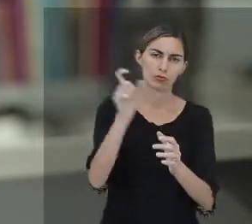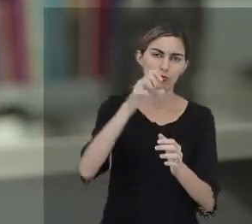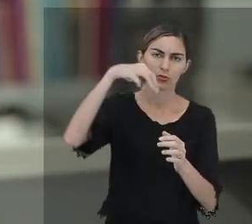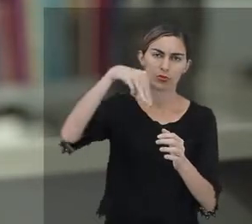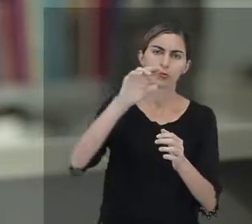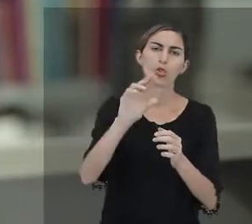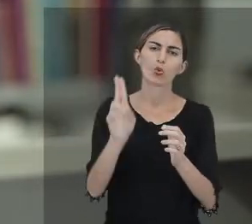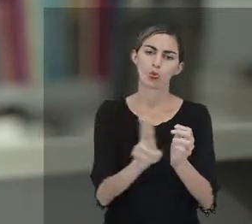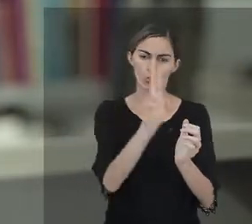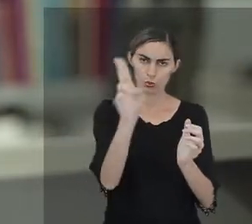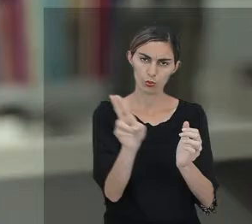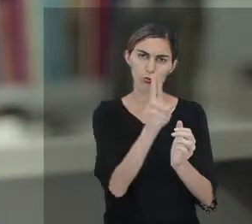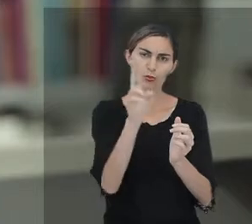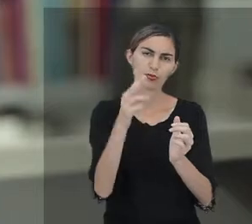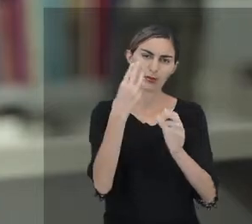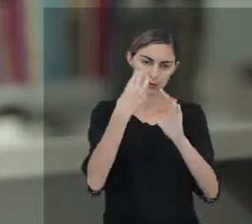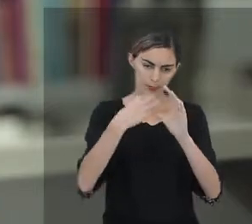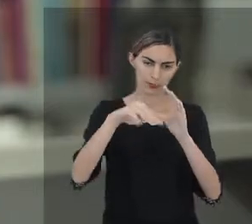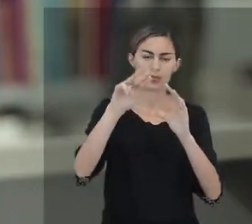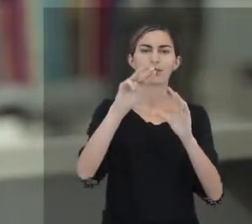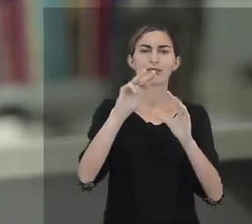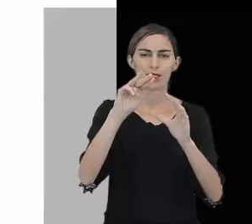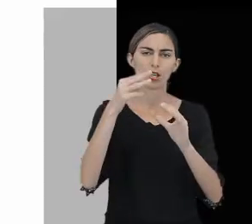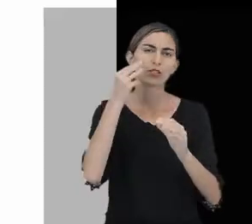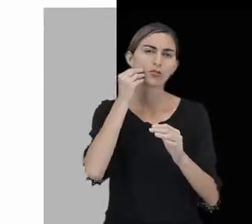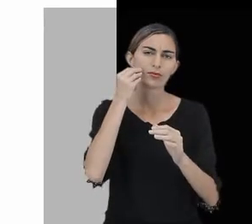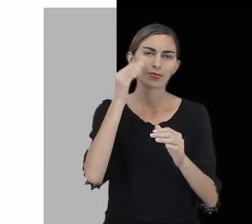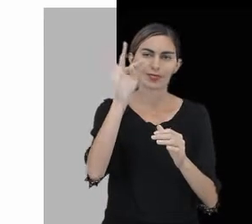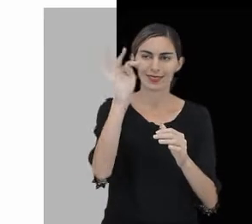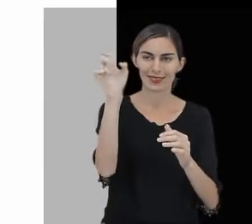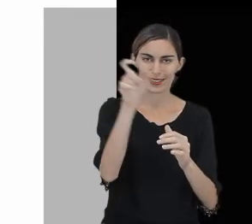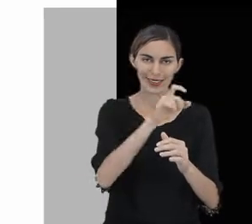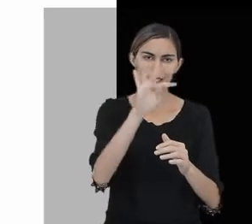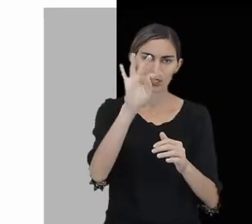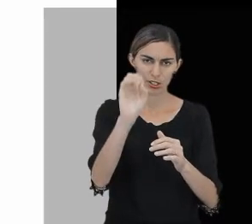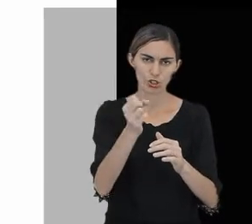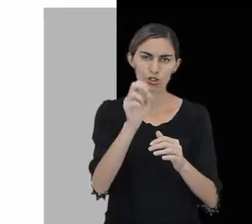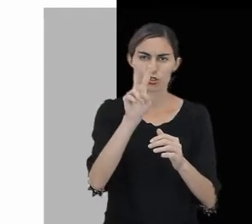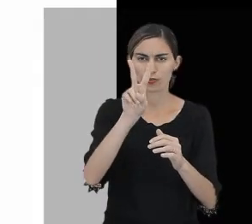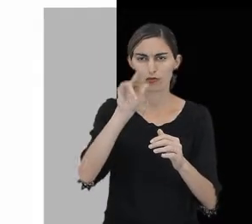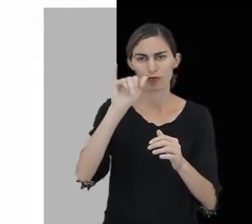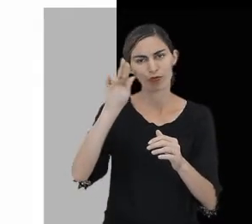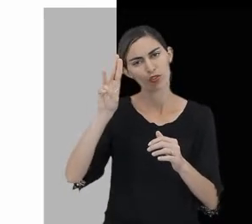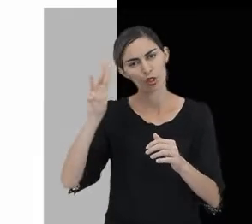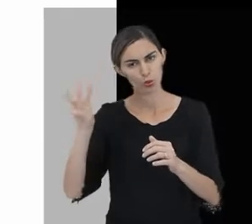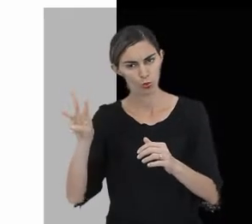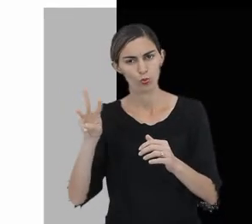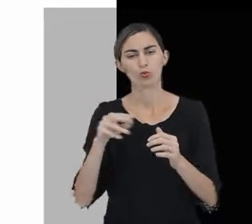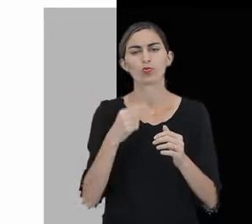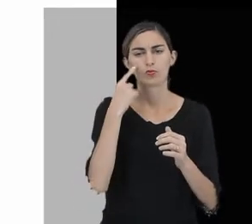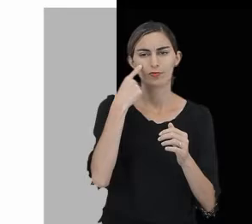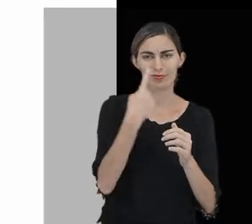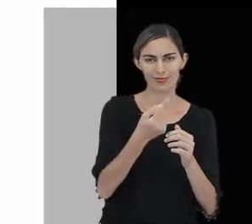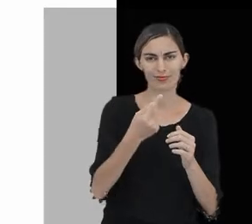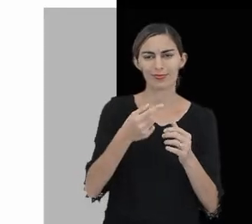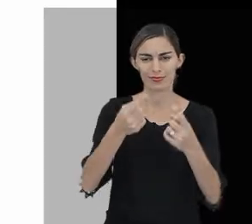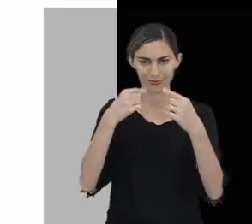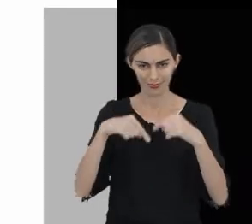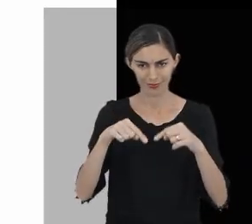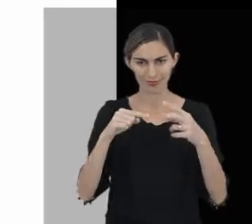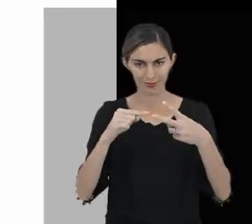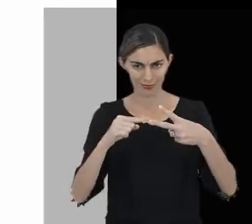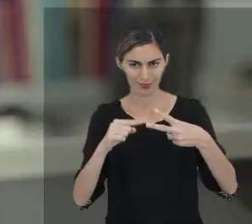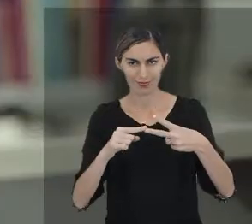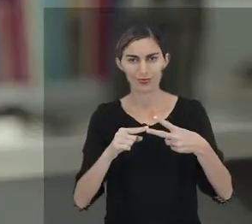string.xml e usar essa mensagem aqui no nosso Text View, certo? Então o segundo exemplo de um Text View, a gente